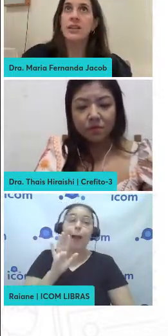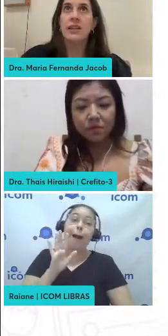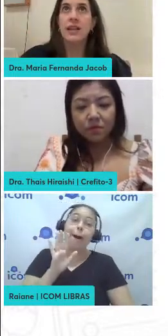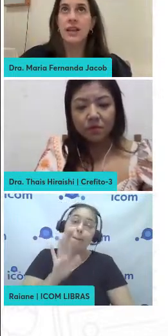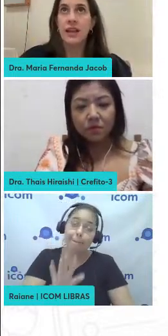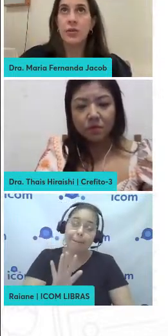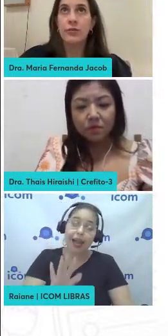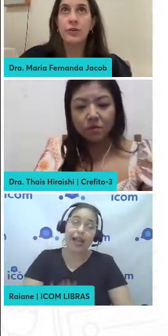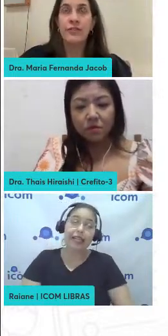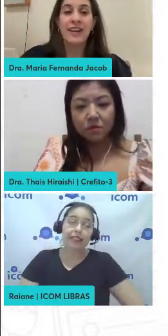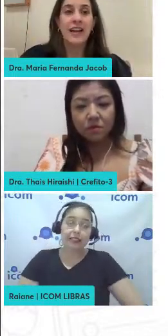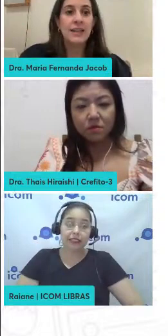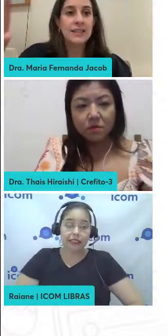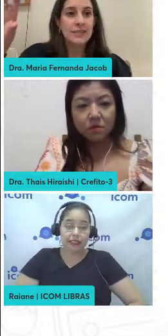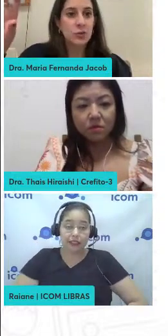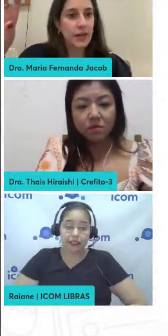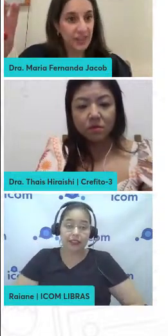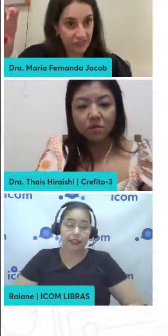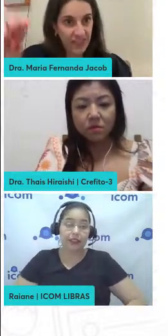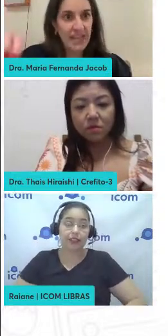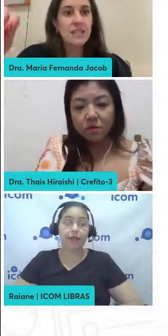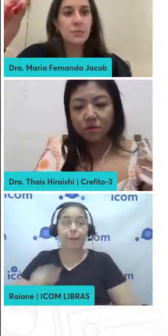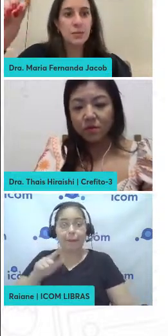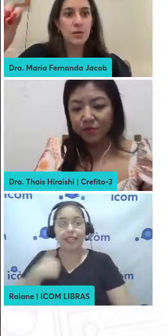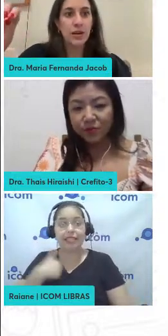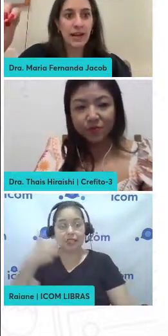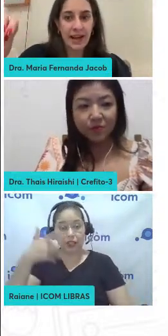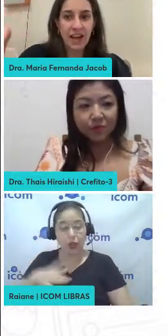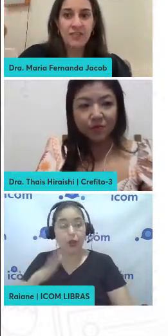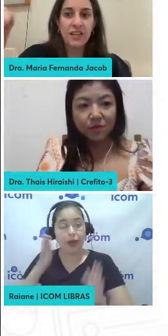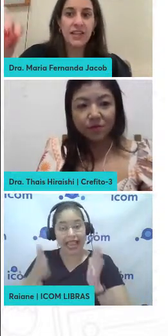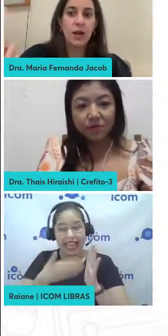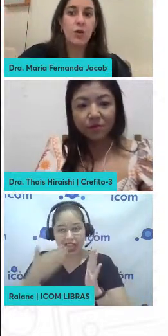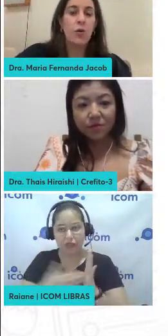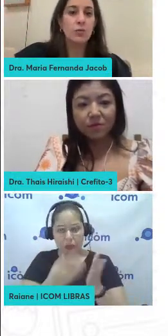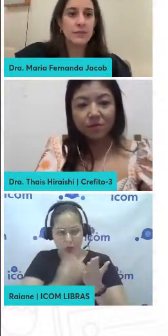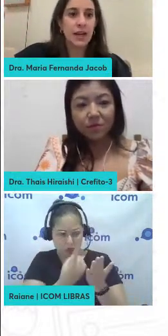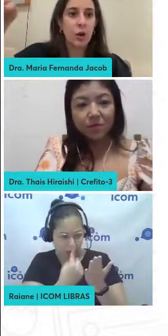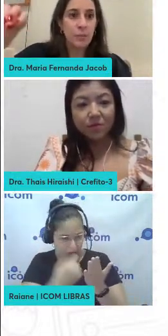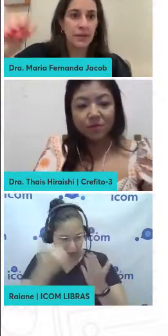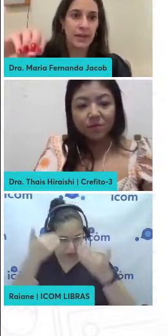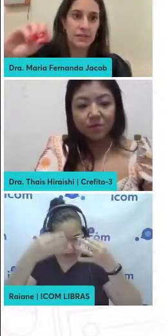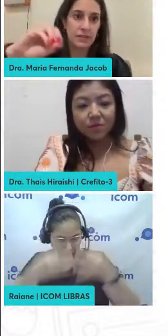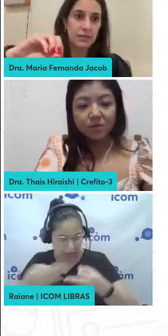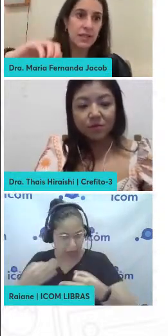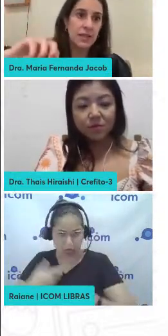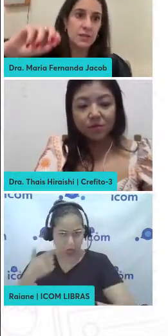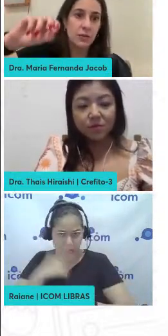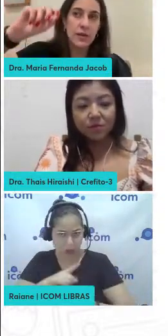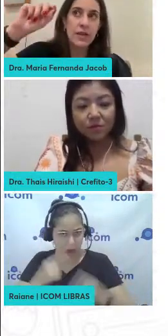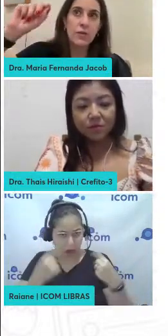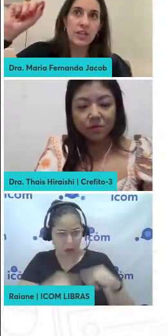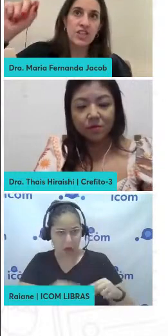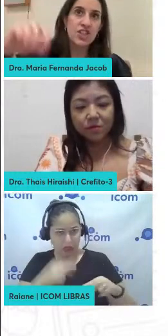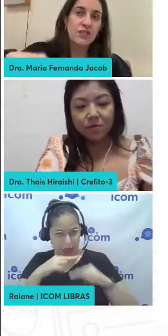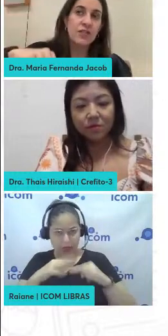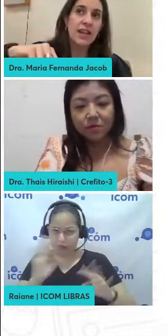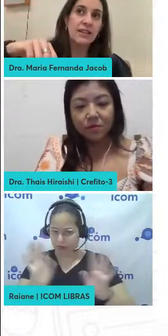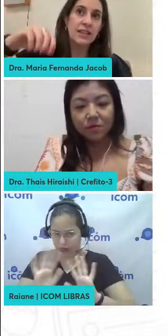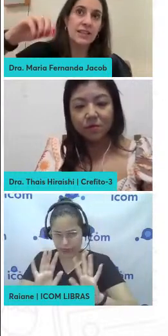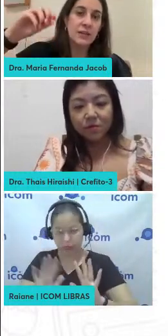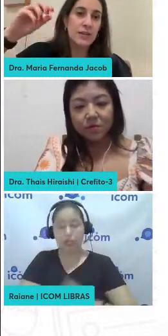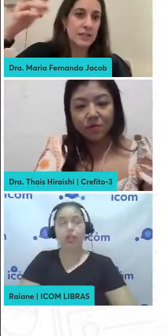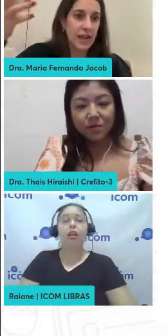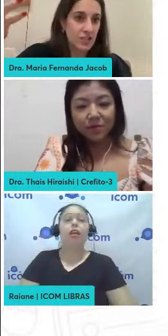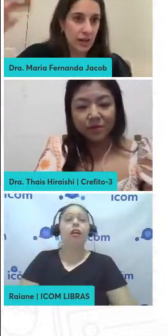algo que eu vou falar numa referência bibliográfica que é contra o Pilates, não é isso. O que a gente